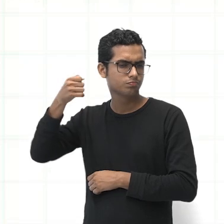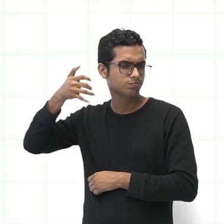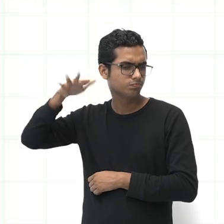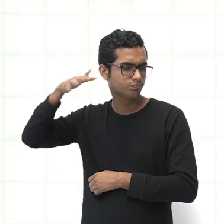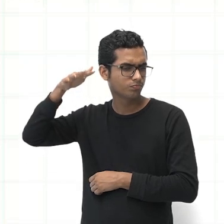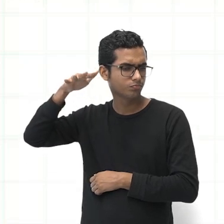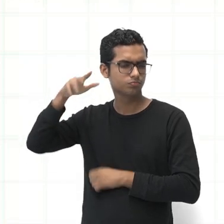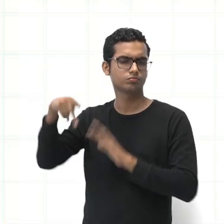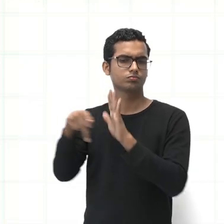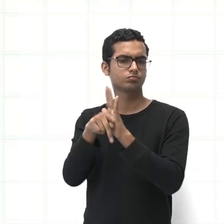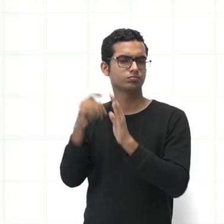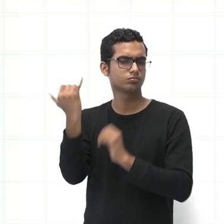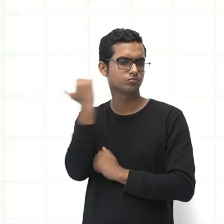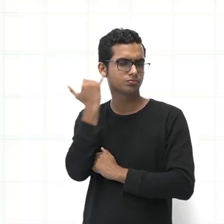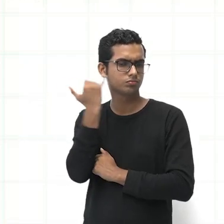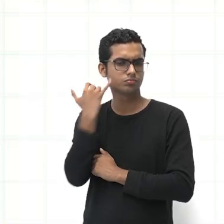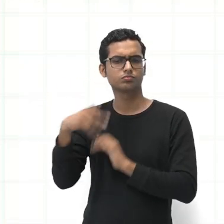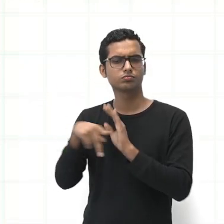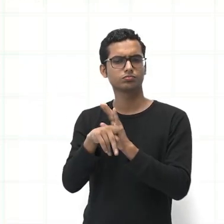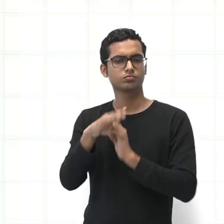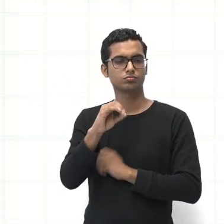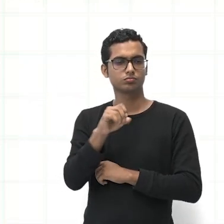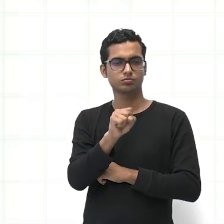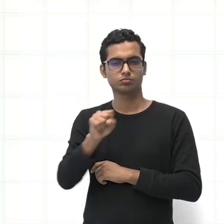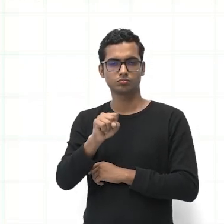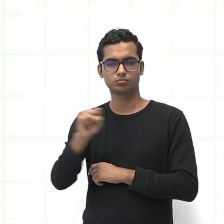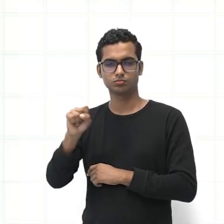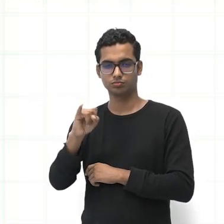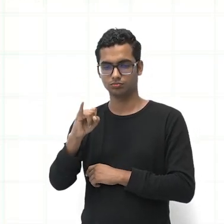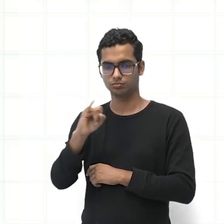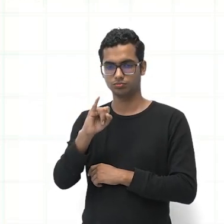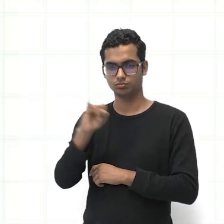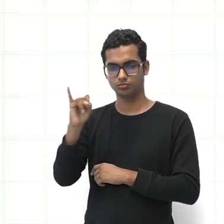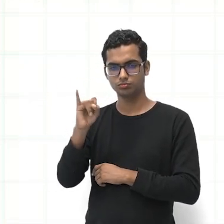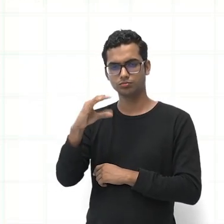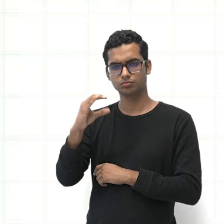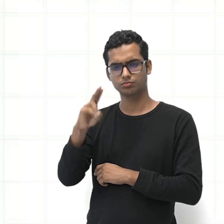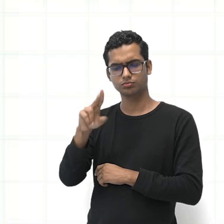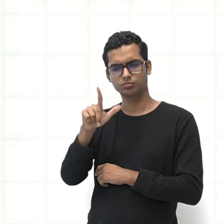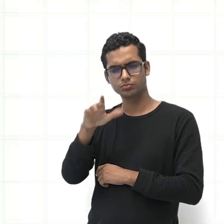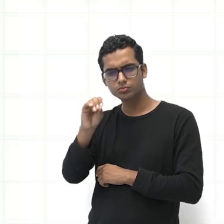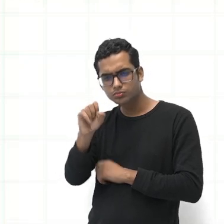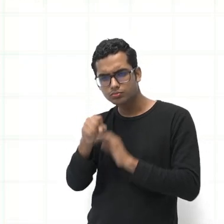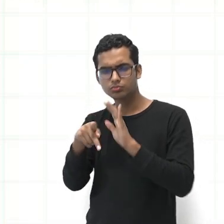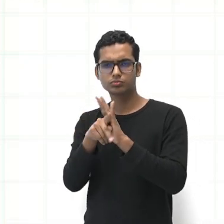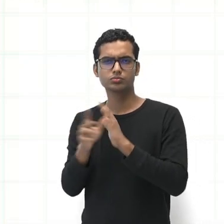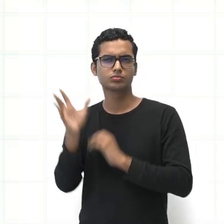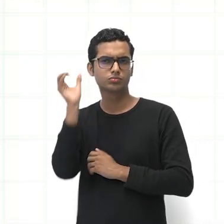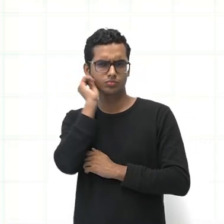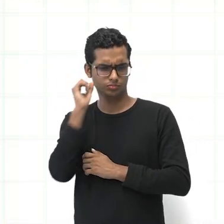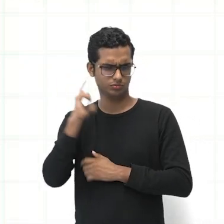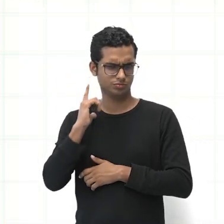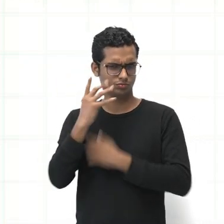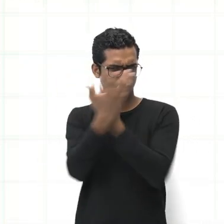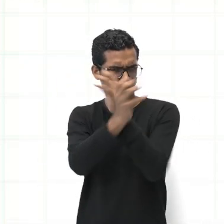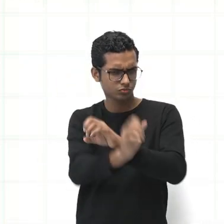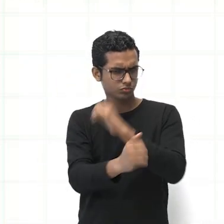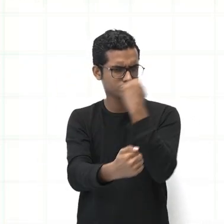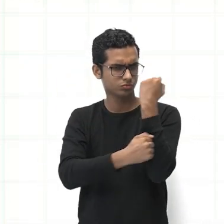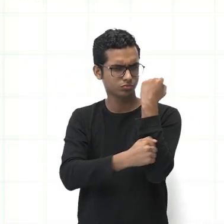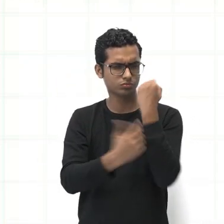aos ossículos do ouvido. Professora, a senhora está me dizendo que tem osso no